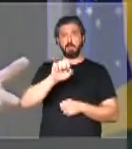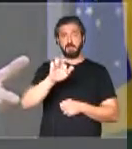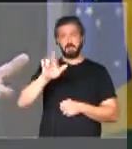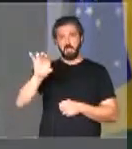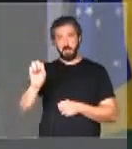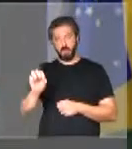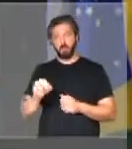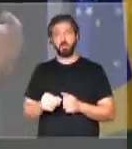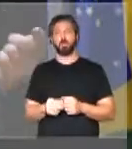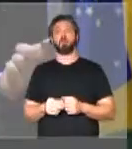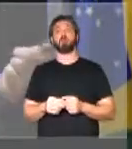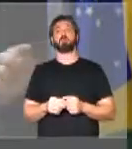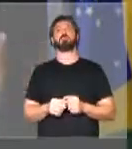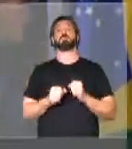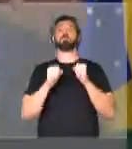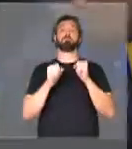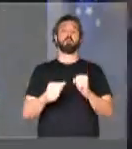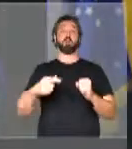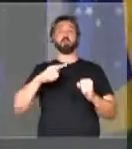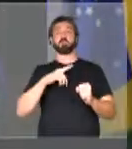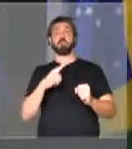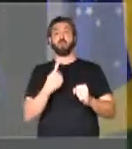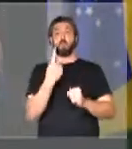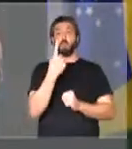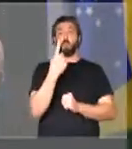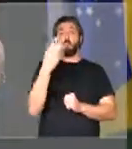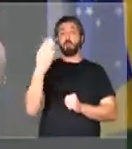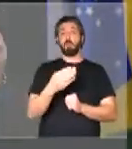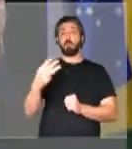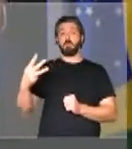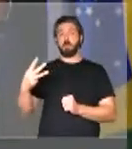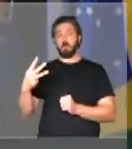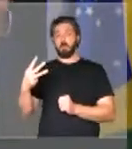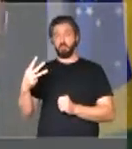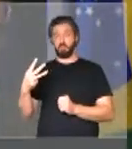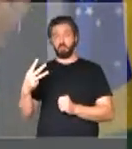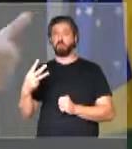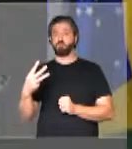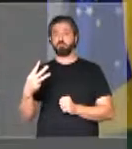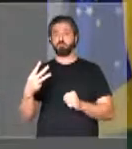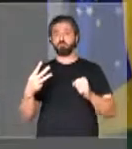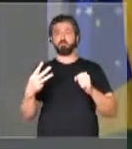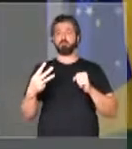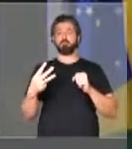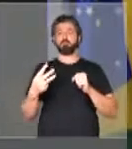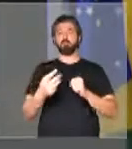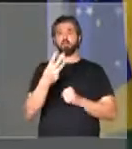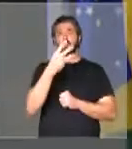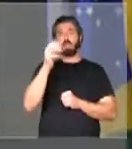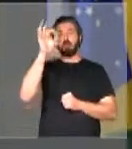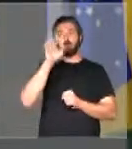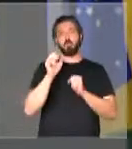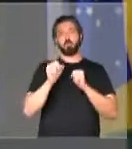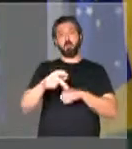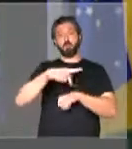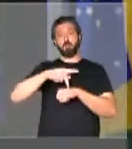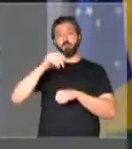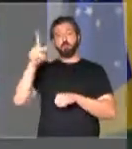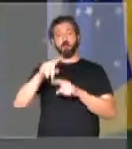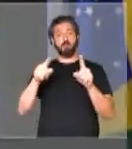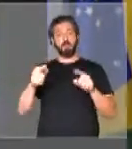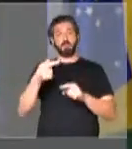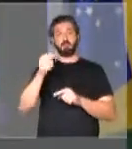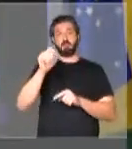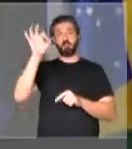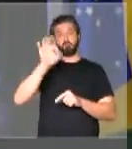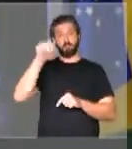também, e pode existir ali pelo menos um terço desses tripulantes e comissários serem